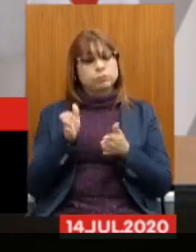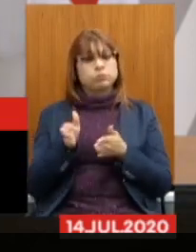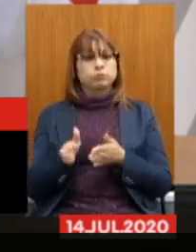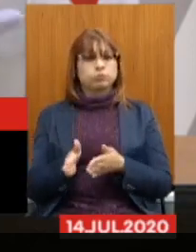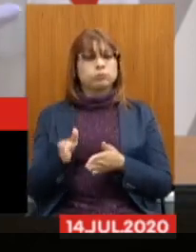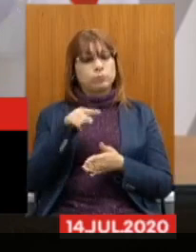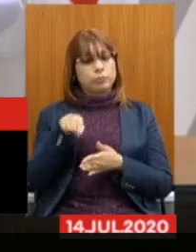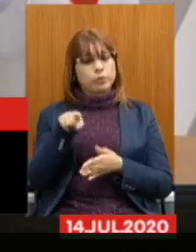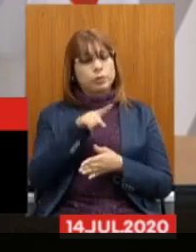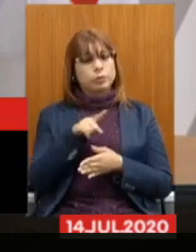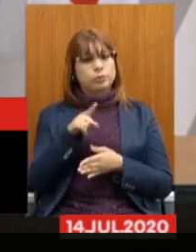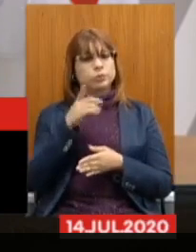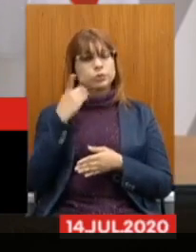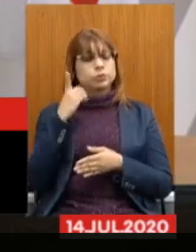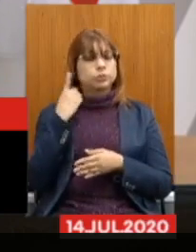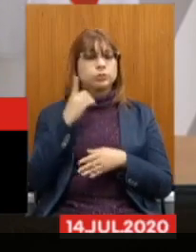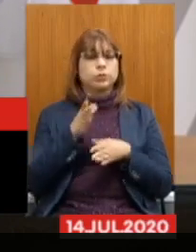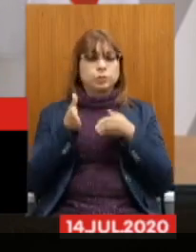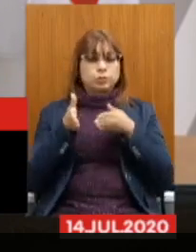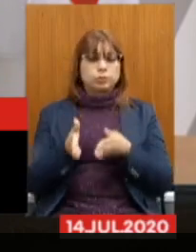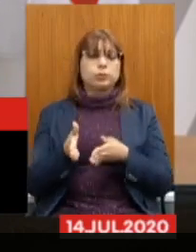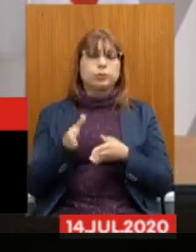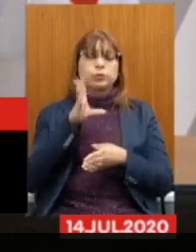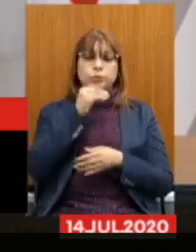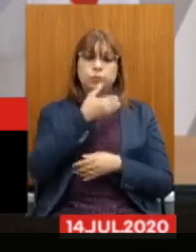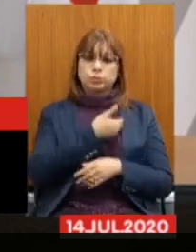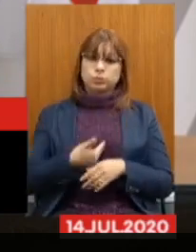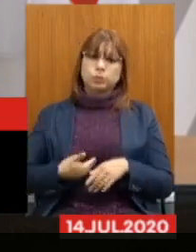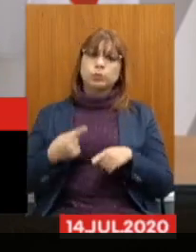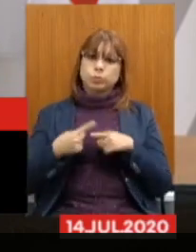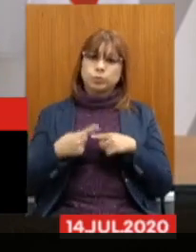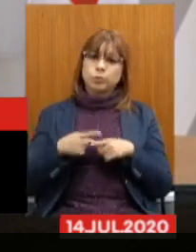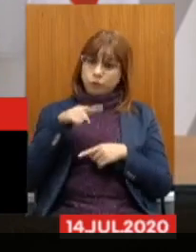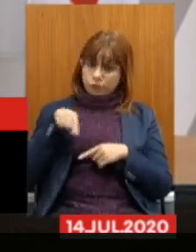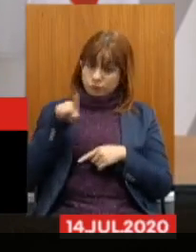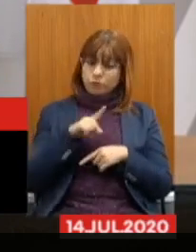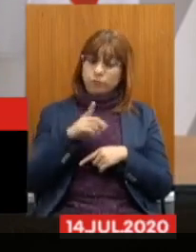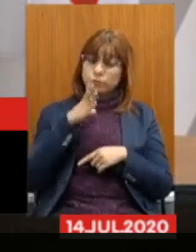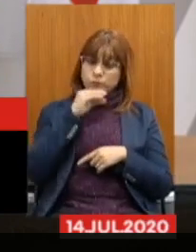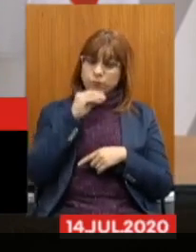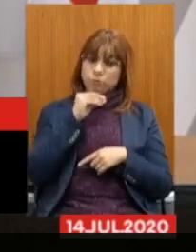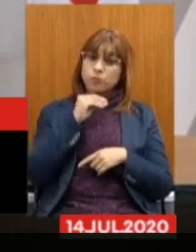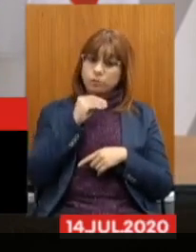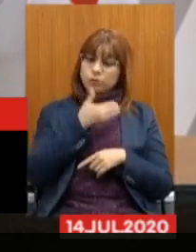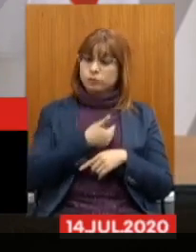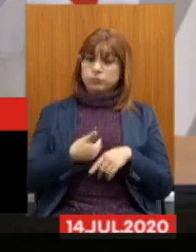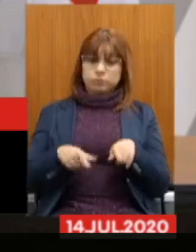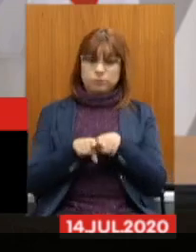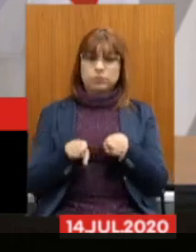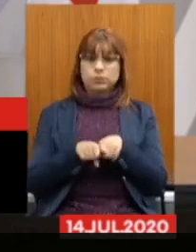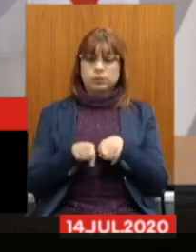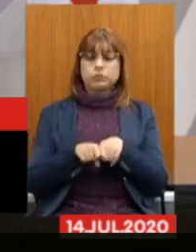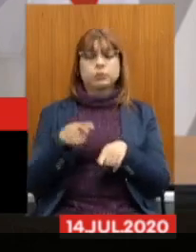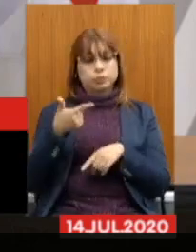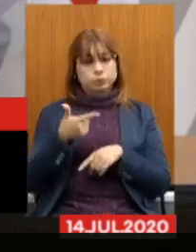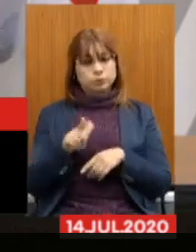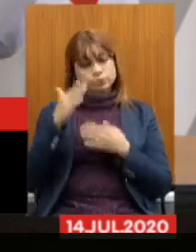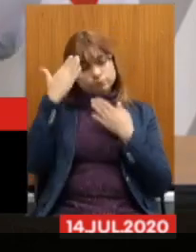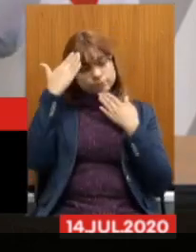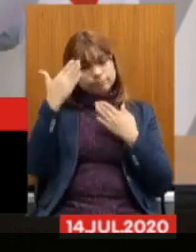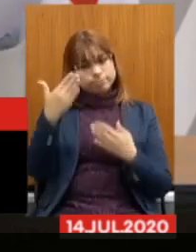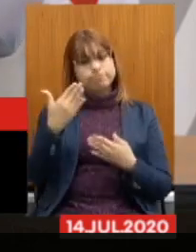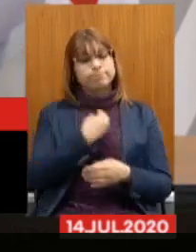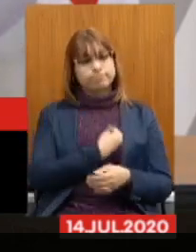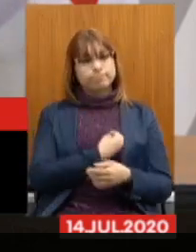serão justos com o servidor público, pois eles também são servidor público. Então, mais uma vez, agradeço